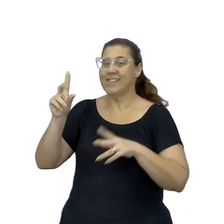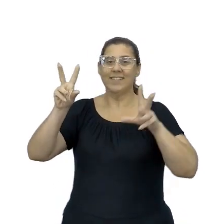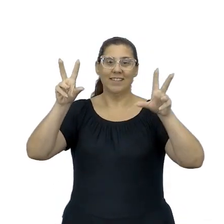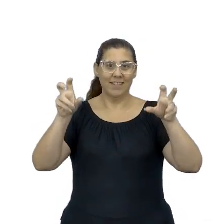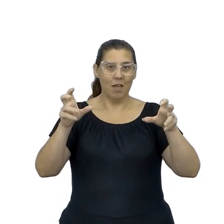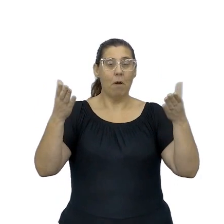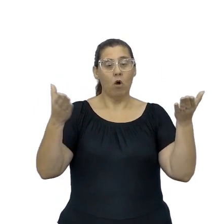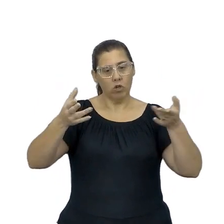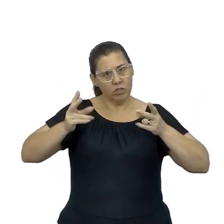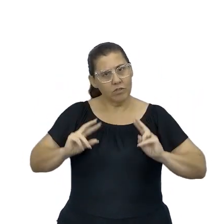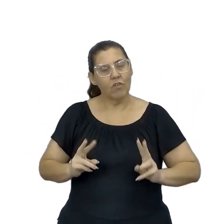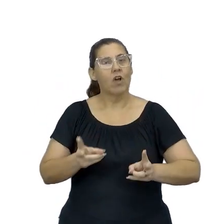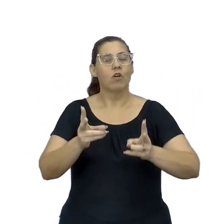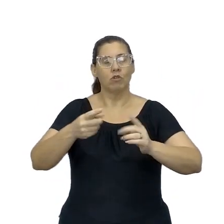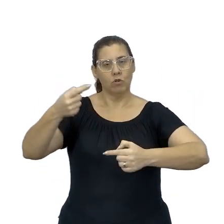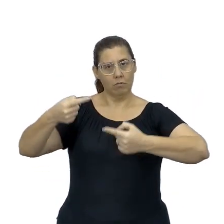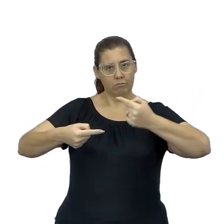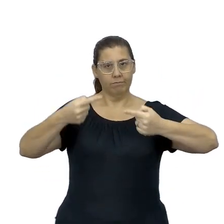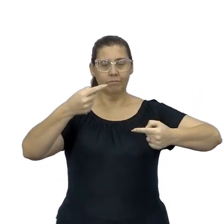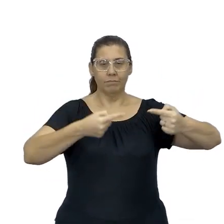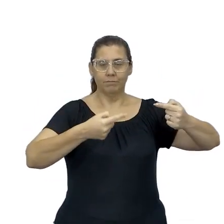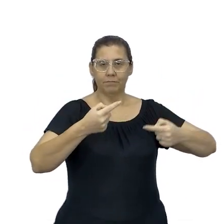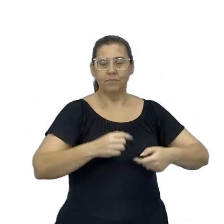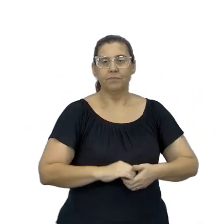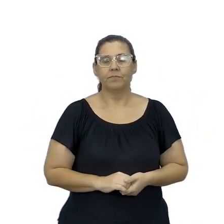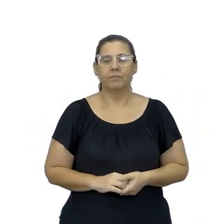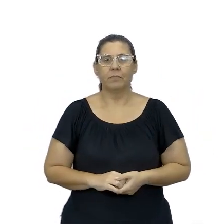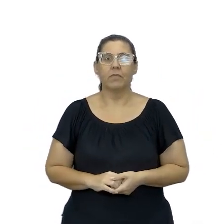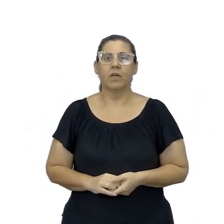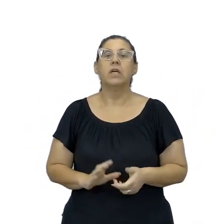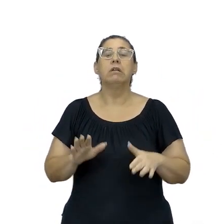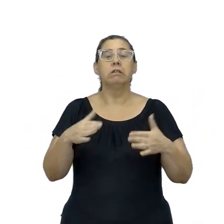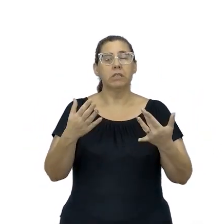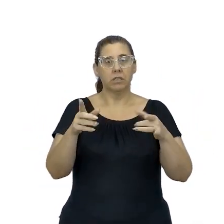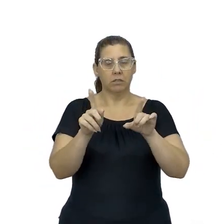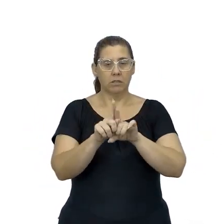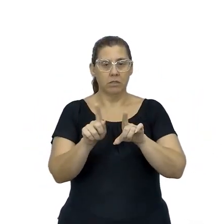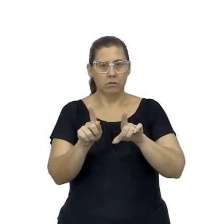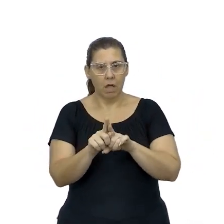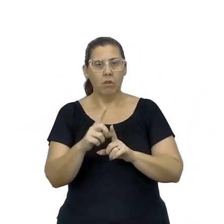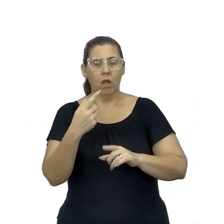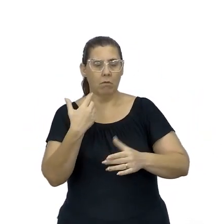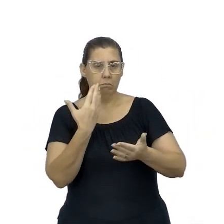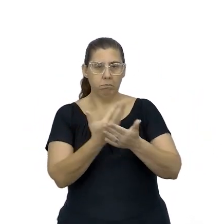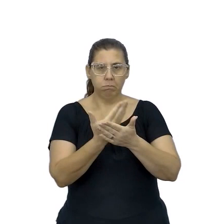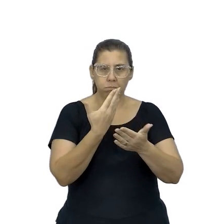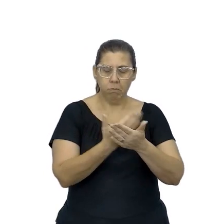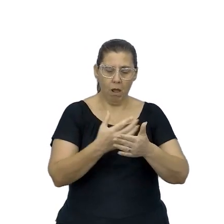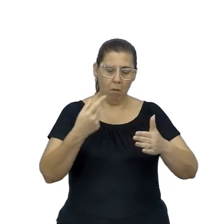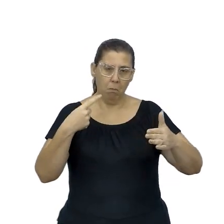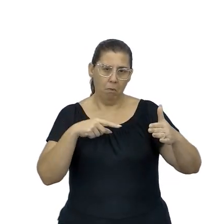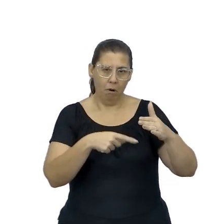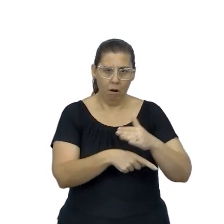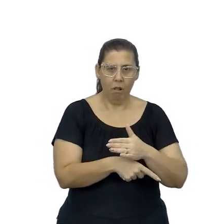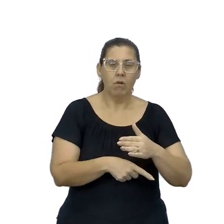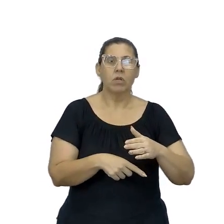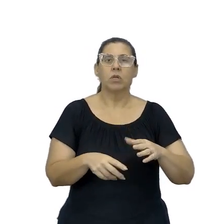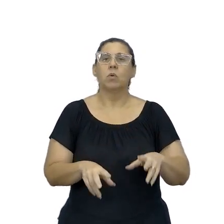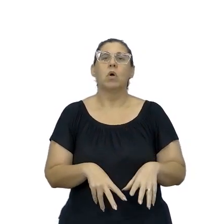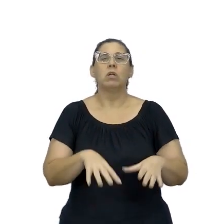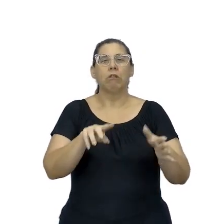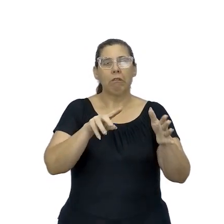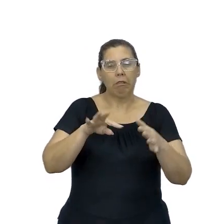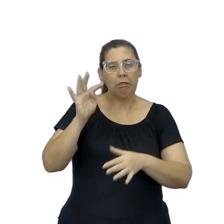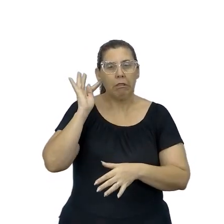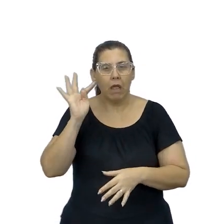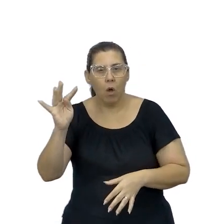dar continuidade a essas discussões, tá bem? Vamos, então, também nos aprofundar nos fundamentos teóricos sobre